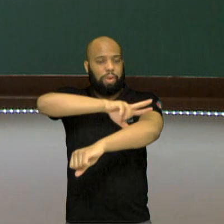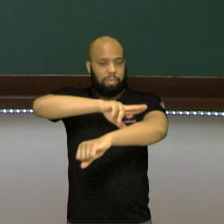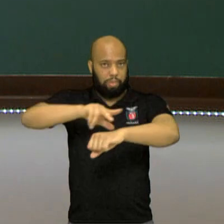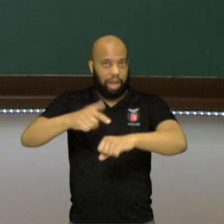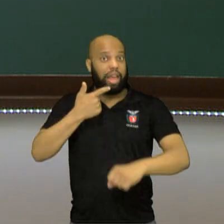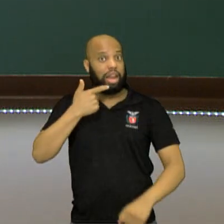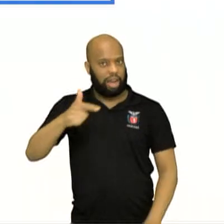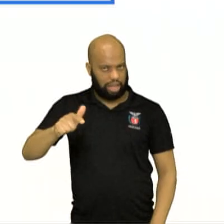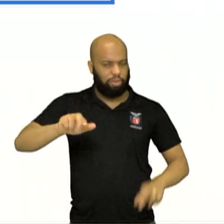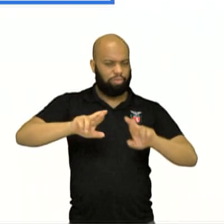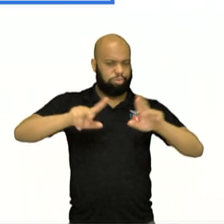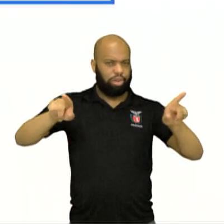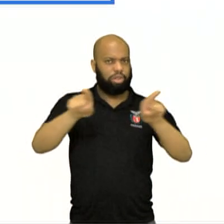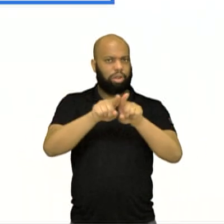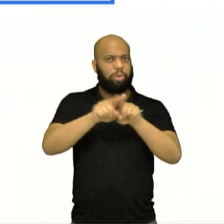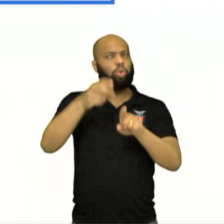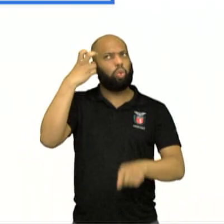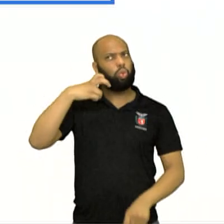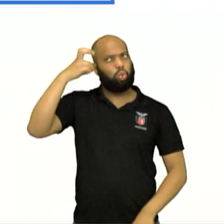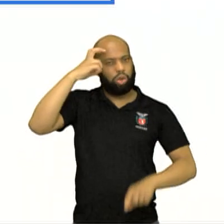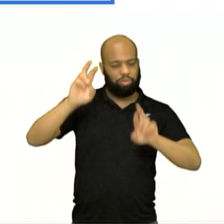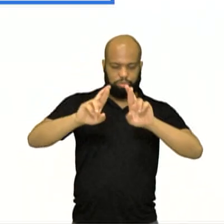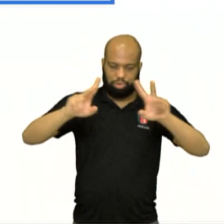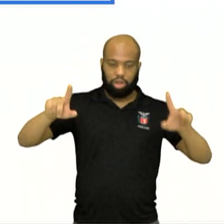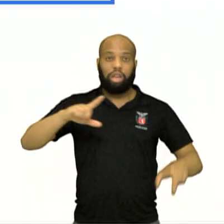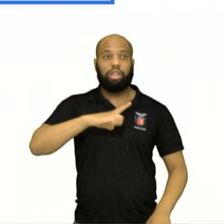linguística e cultural. Aproximadamente